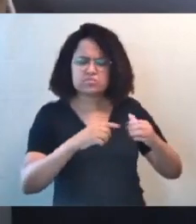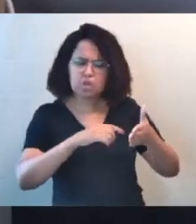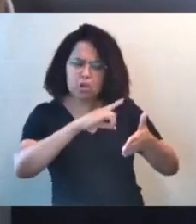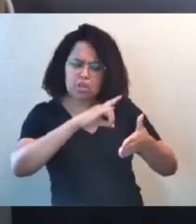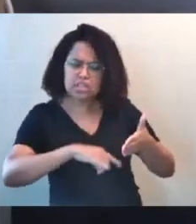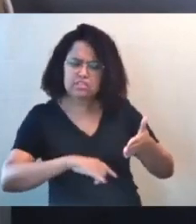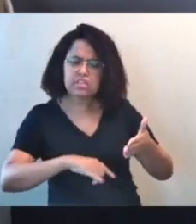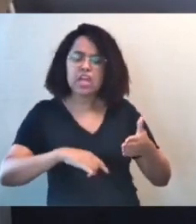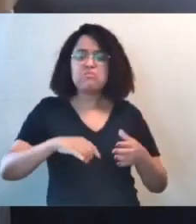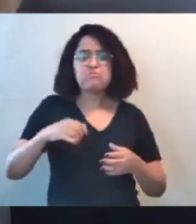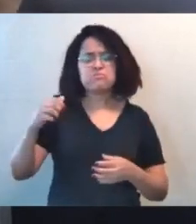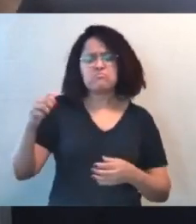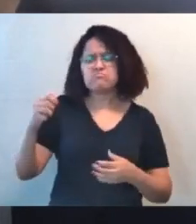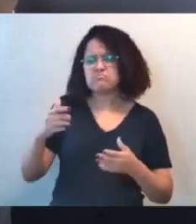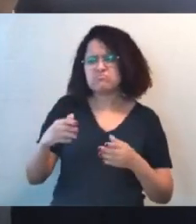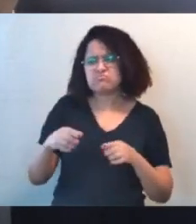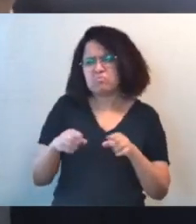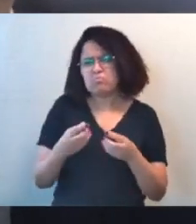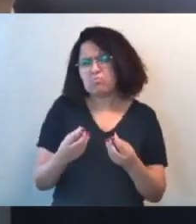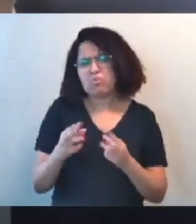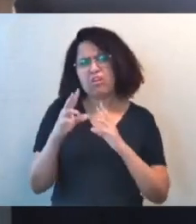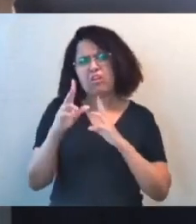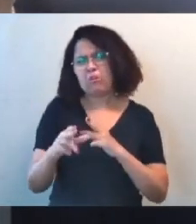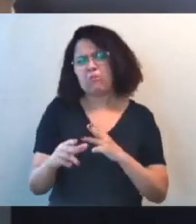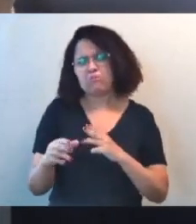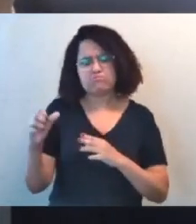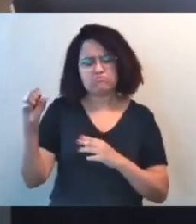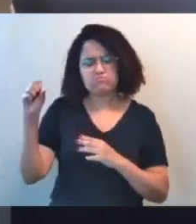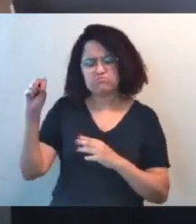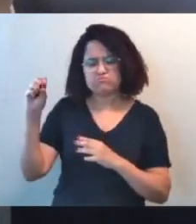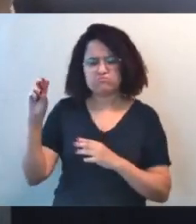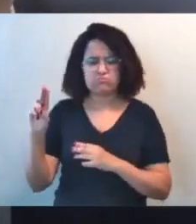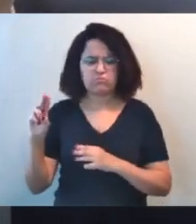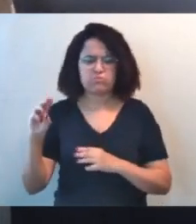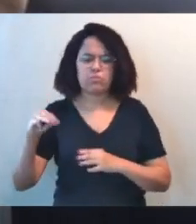da Sumob. Nós temos que